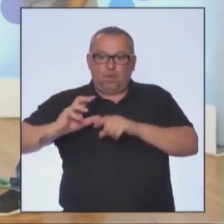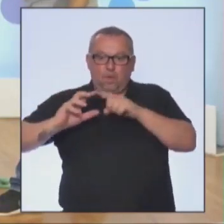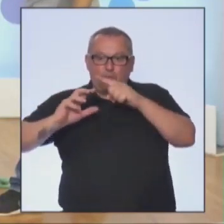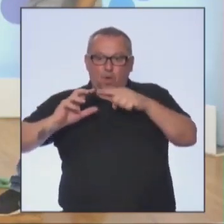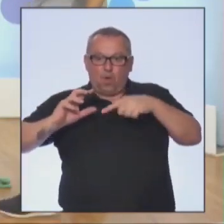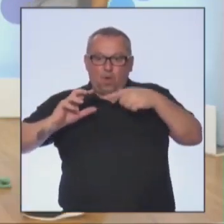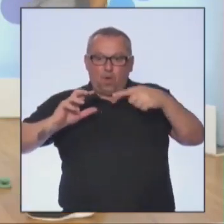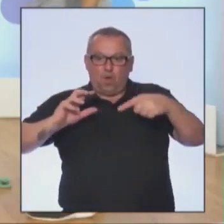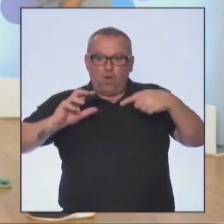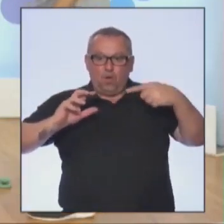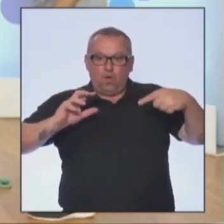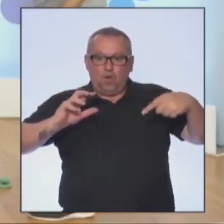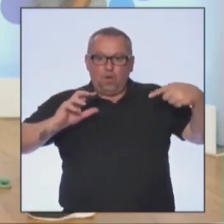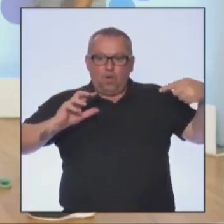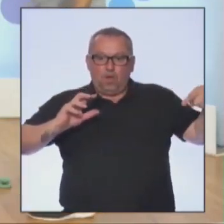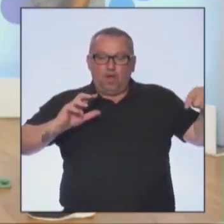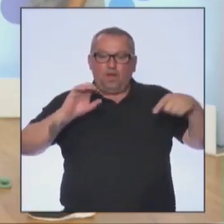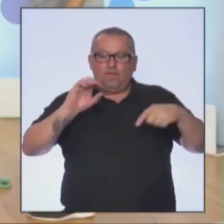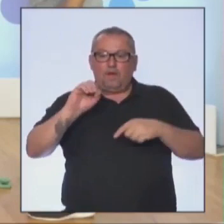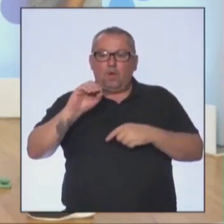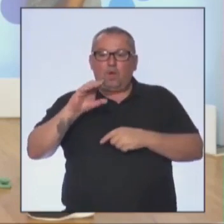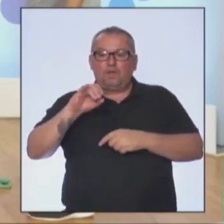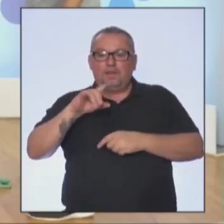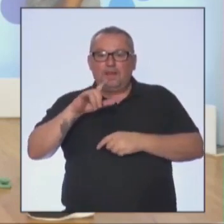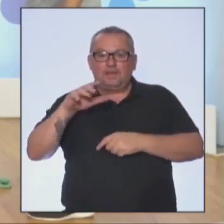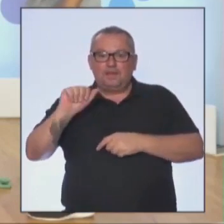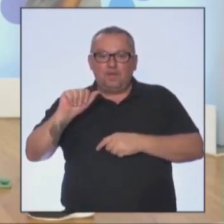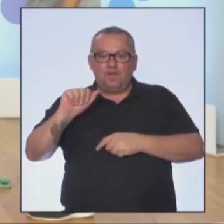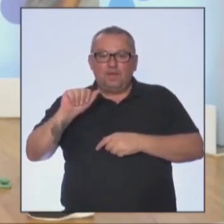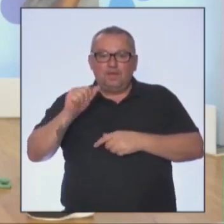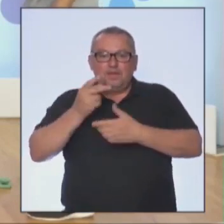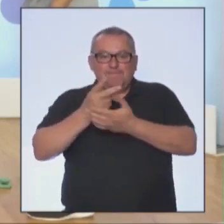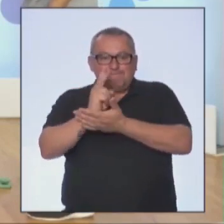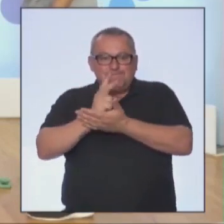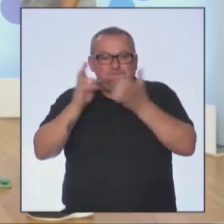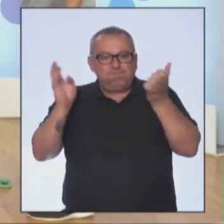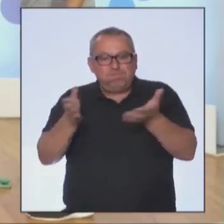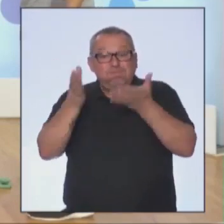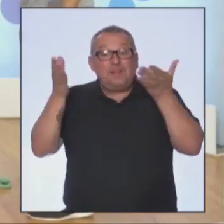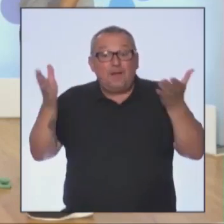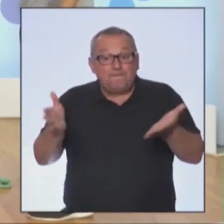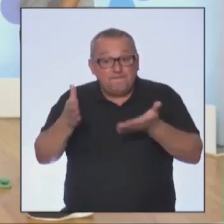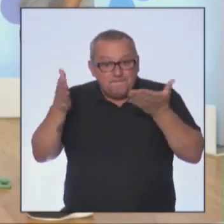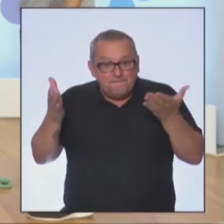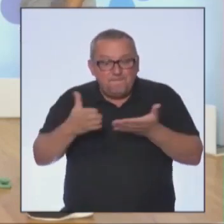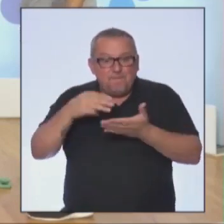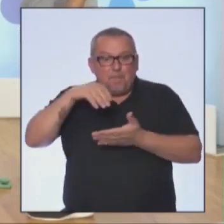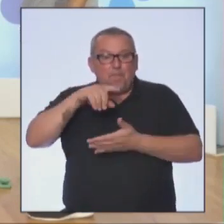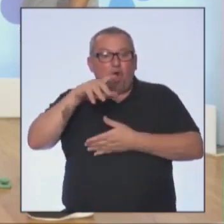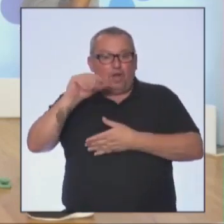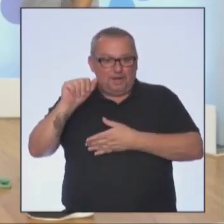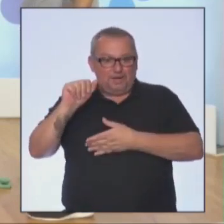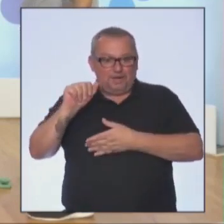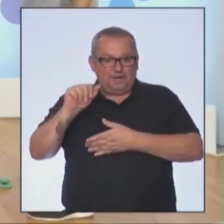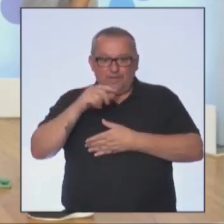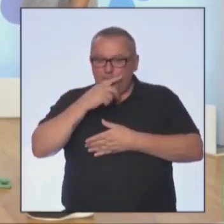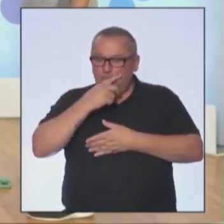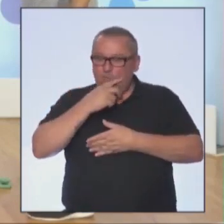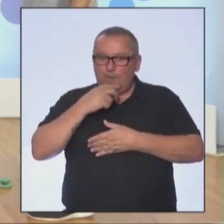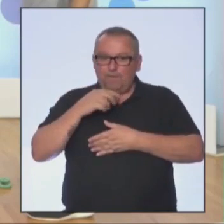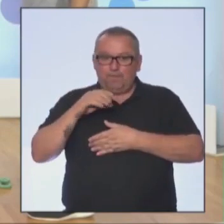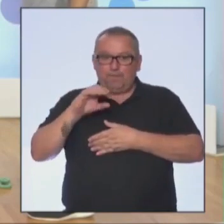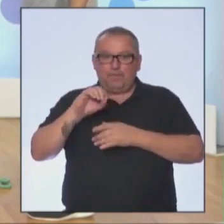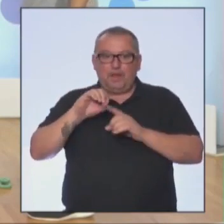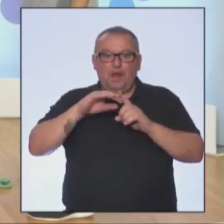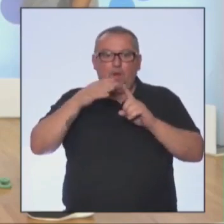fazendo uma oscilação. Ou seja, eu estou perturbando a mola. Então, no caso, eu sou a fonte e estou perturbando a mola. A